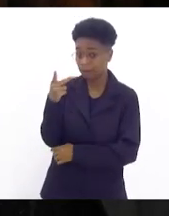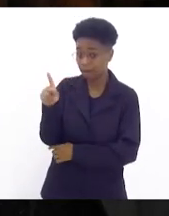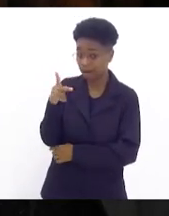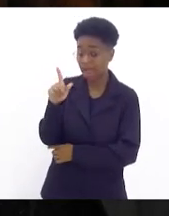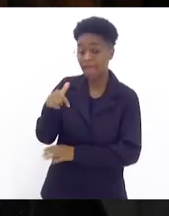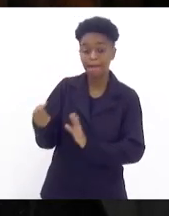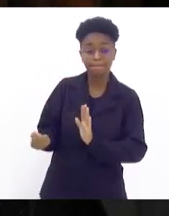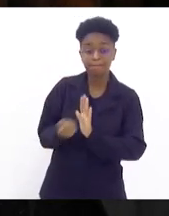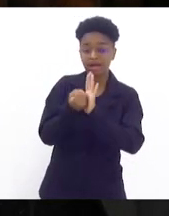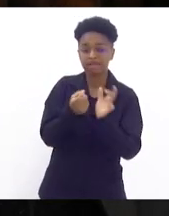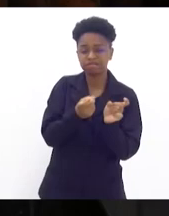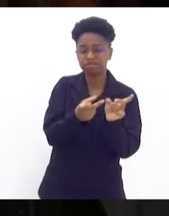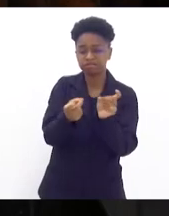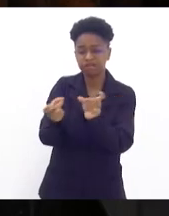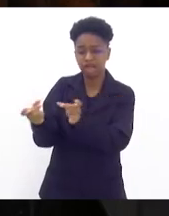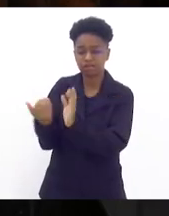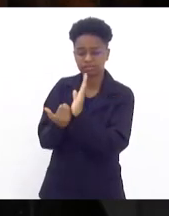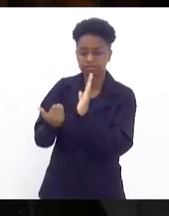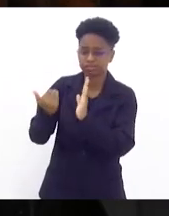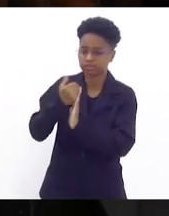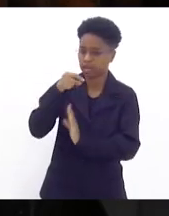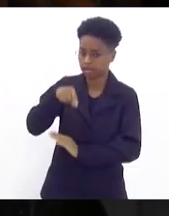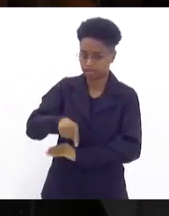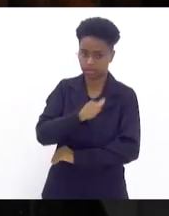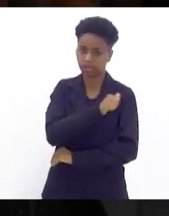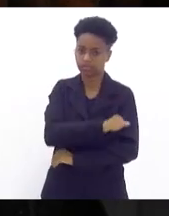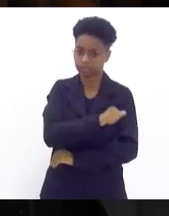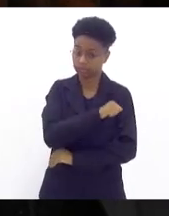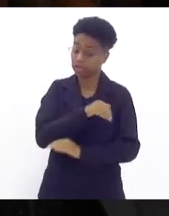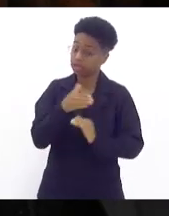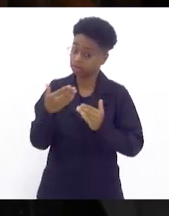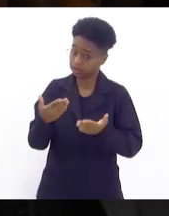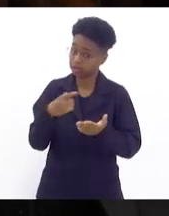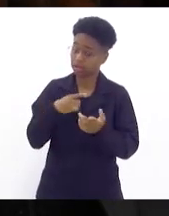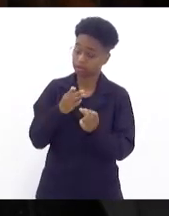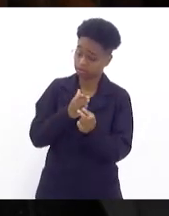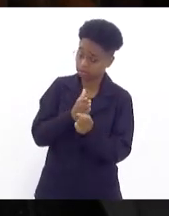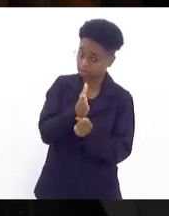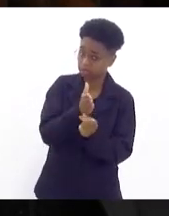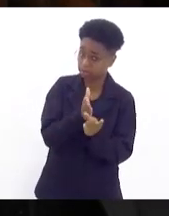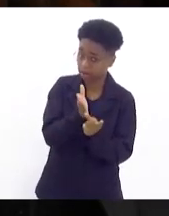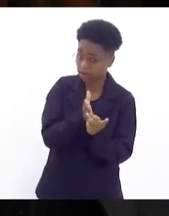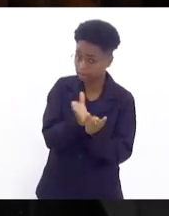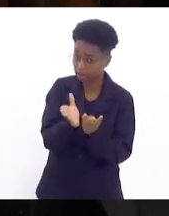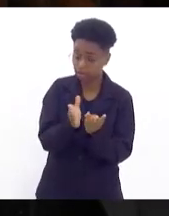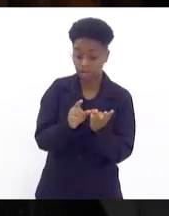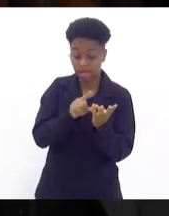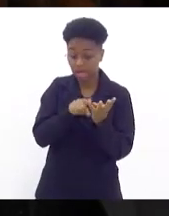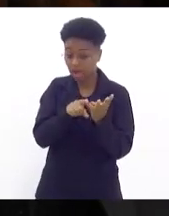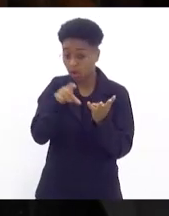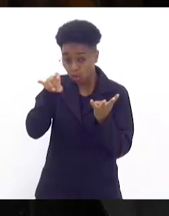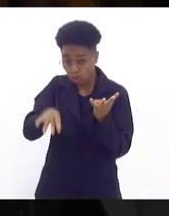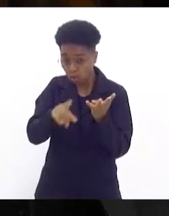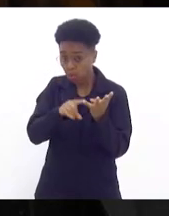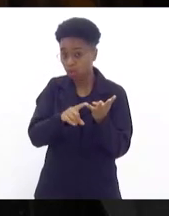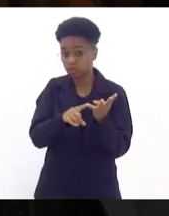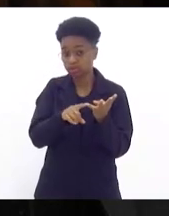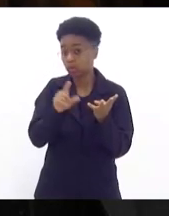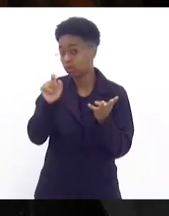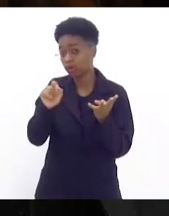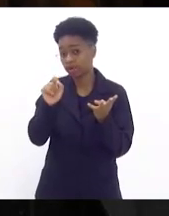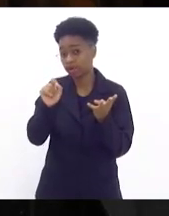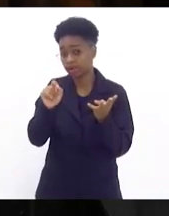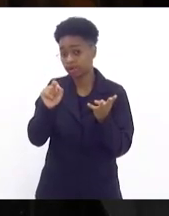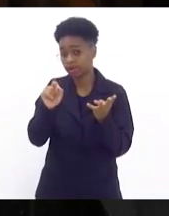cigarro no nosso Estado então já tem algumas linhas e tem uma última linha que é multi